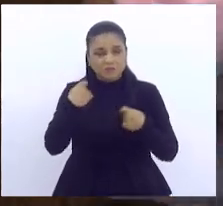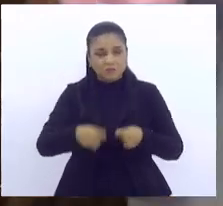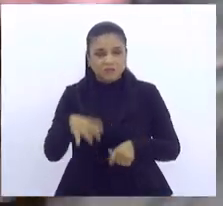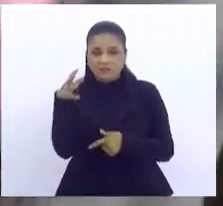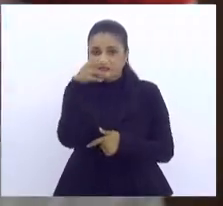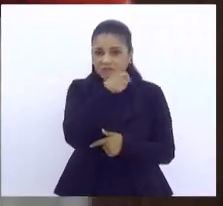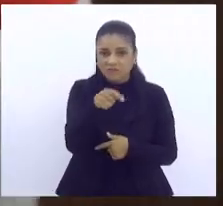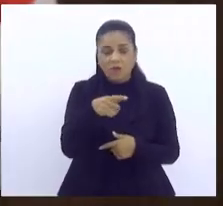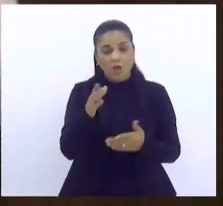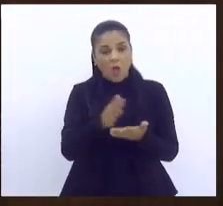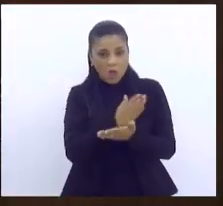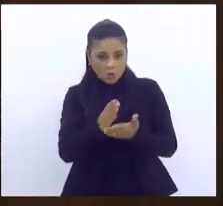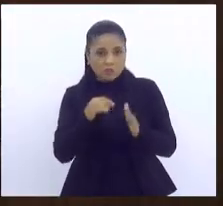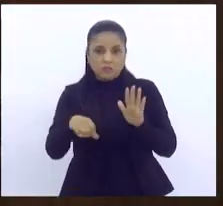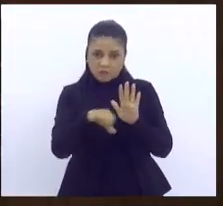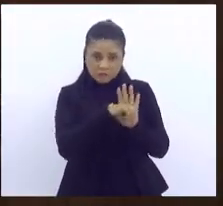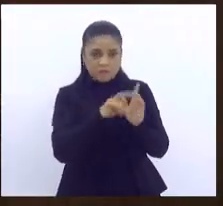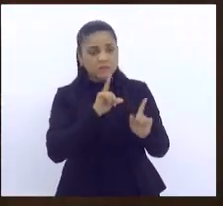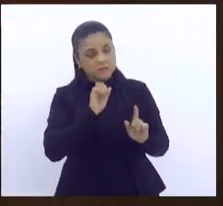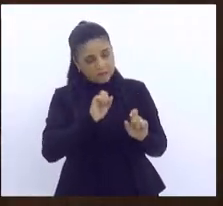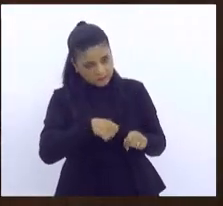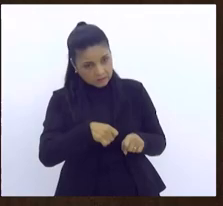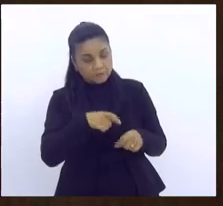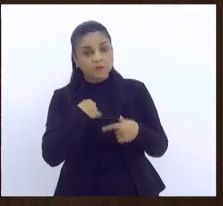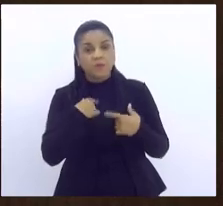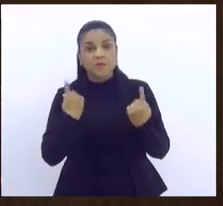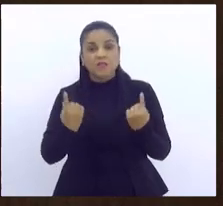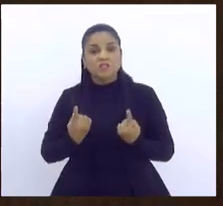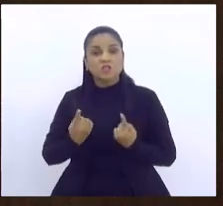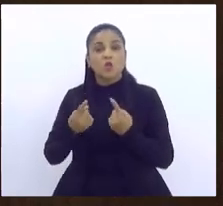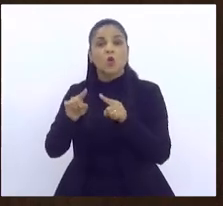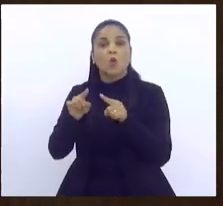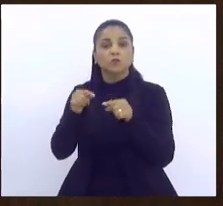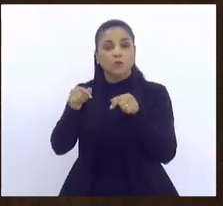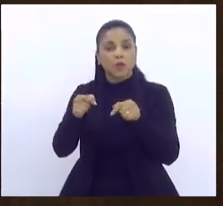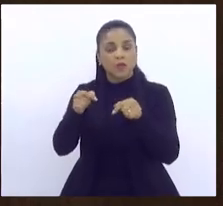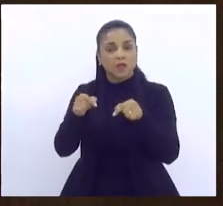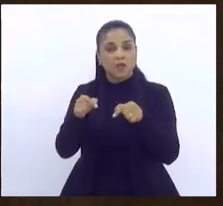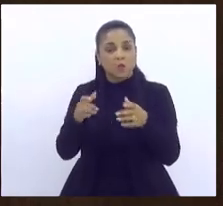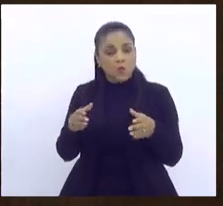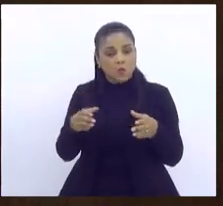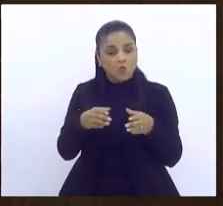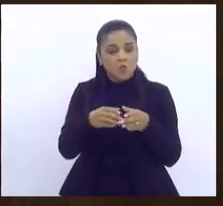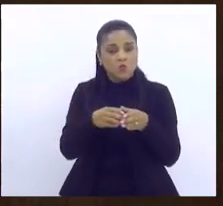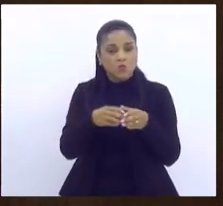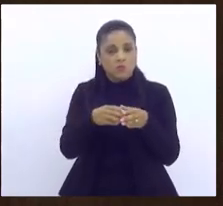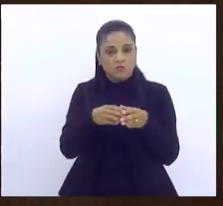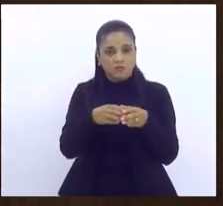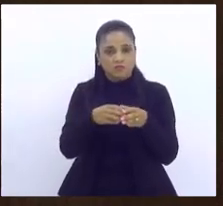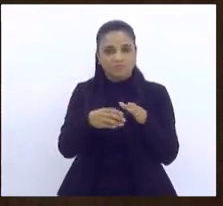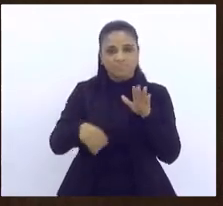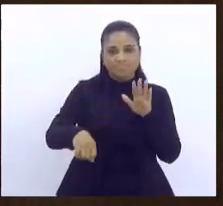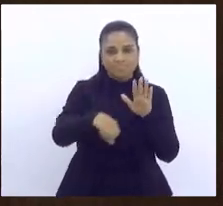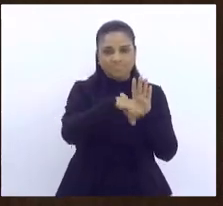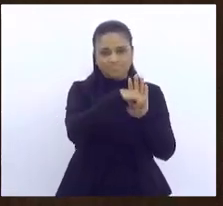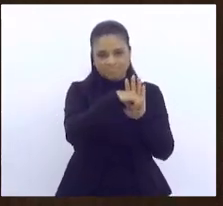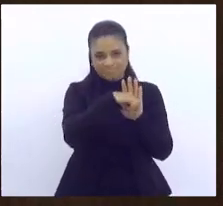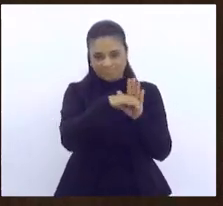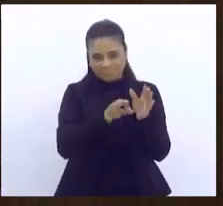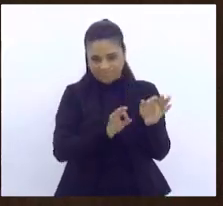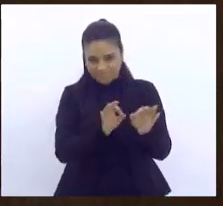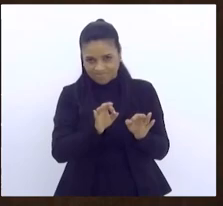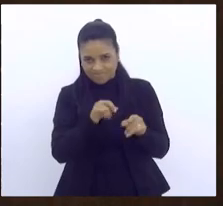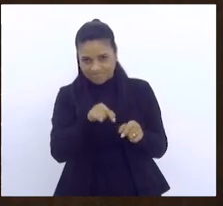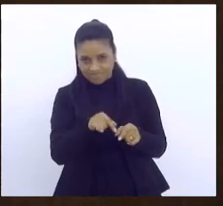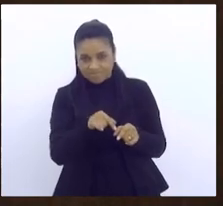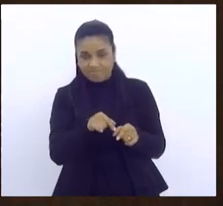sim, mas o que estamos falando aqui é de combater o núcleo duro dessas organizações criminosas. E,